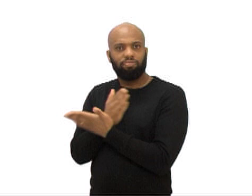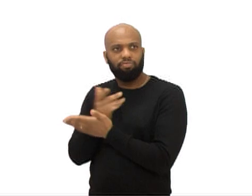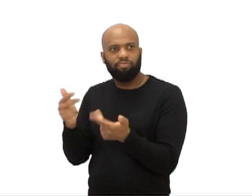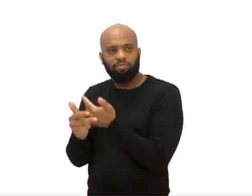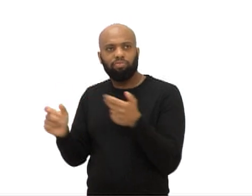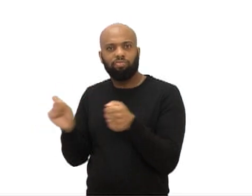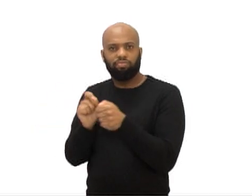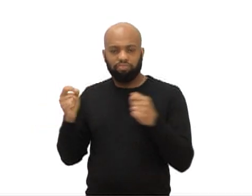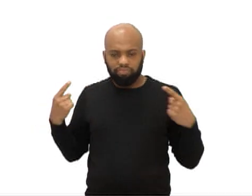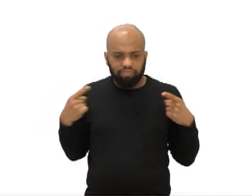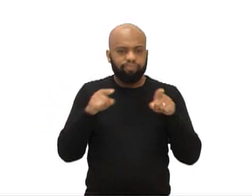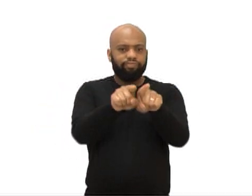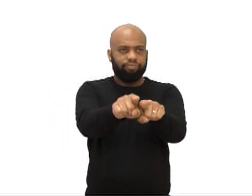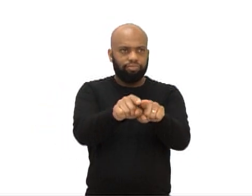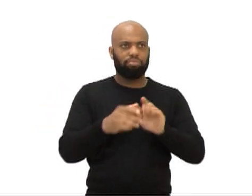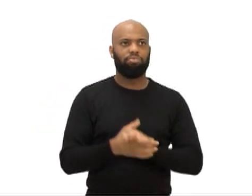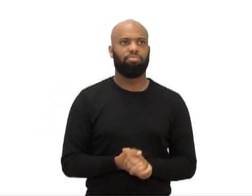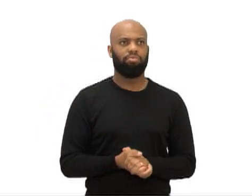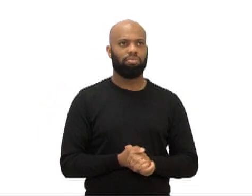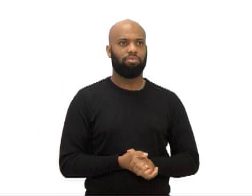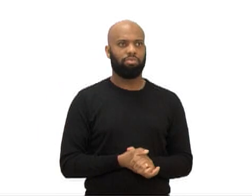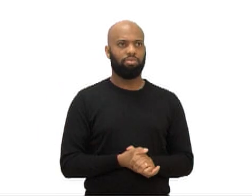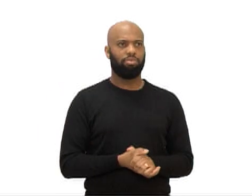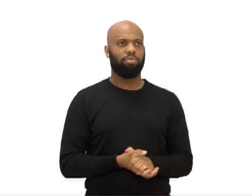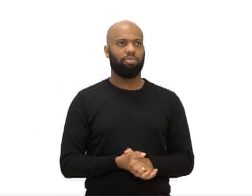essa corrida armamentista.